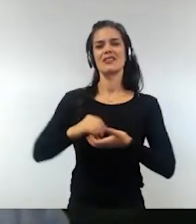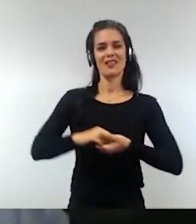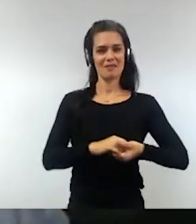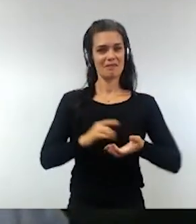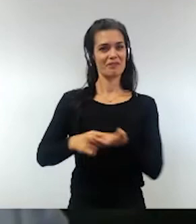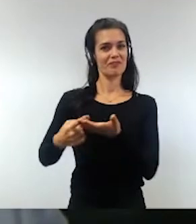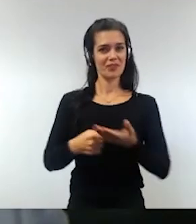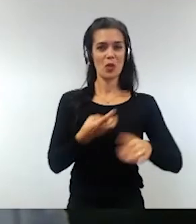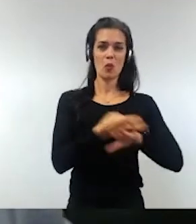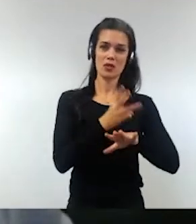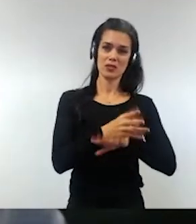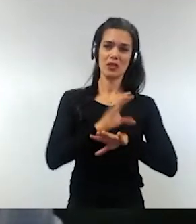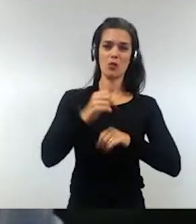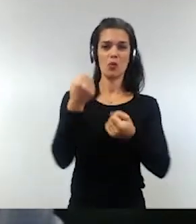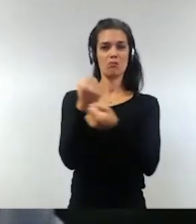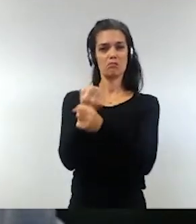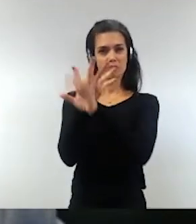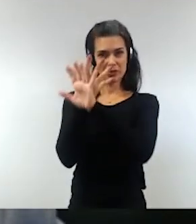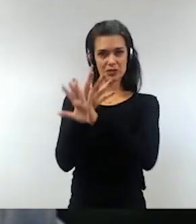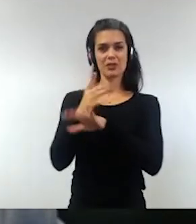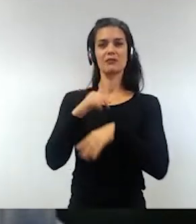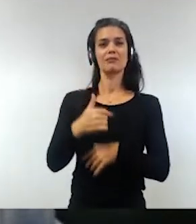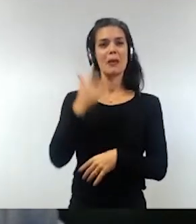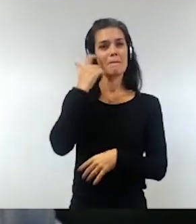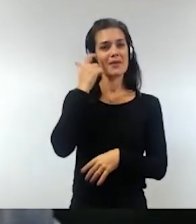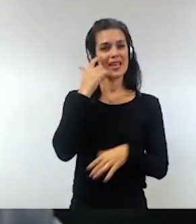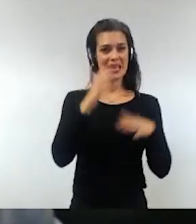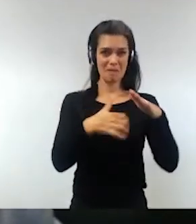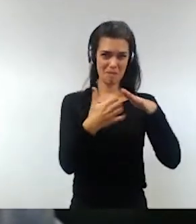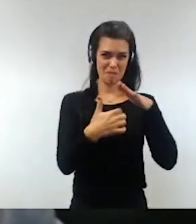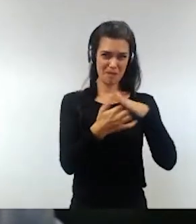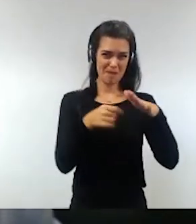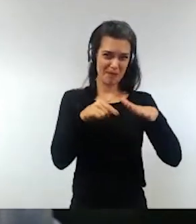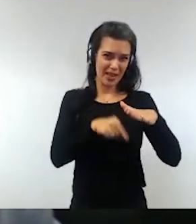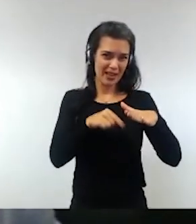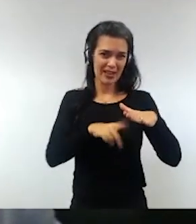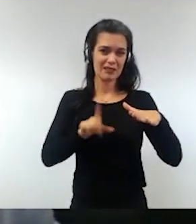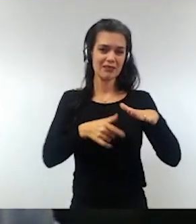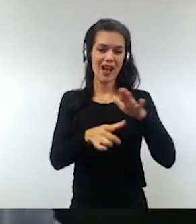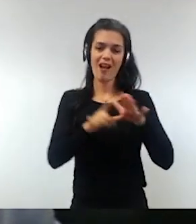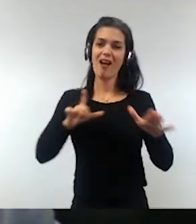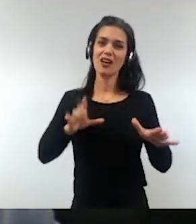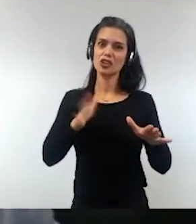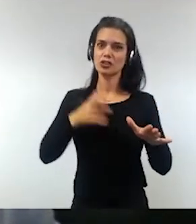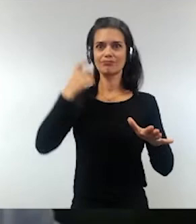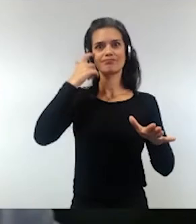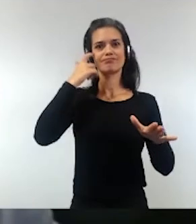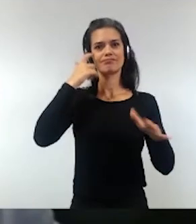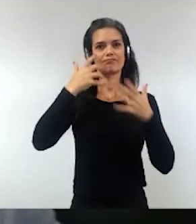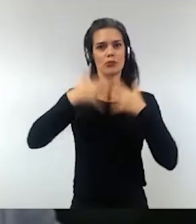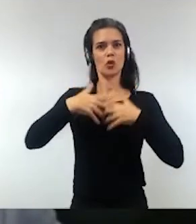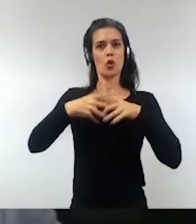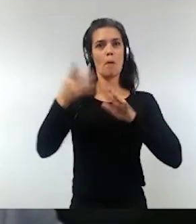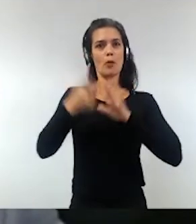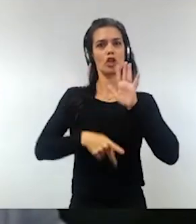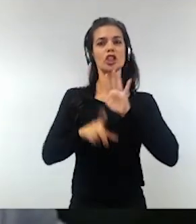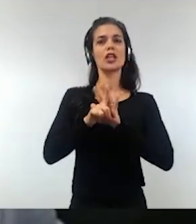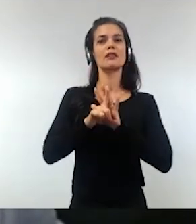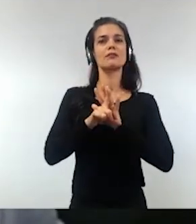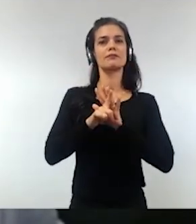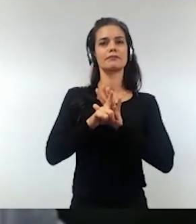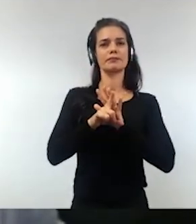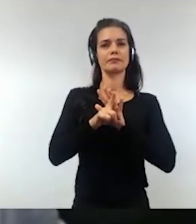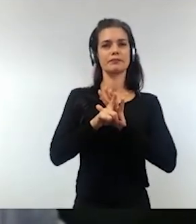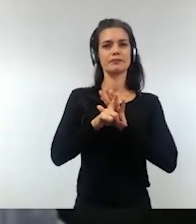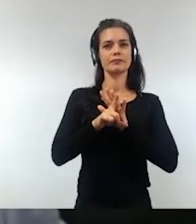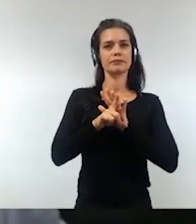por WhatsApp. E, pensando nas empresas, a gente se antecipou o projeto de lei, que ainda está